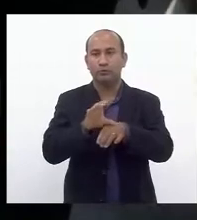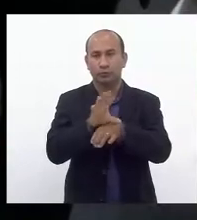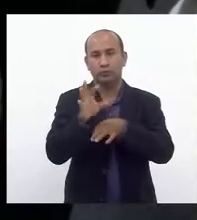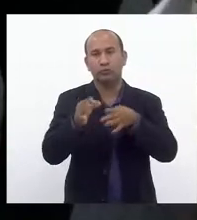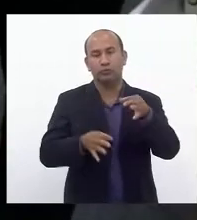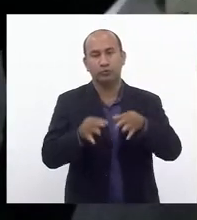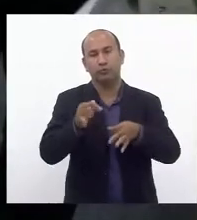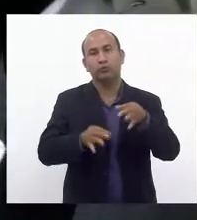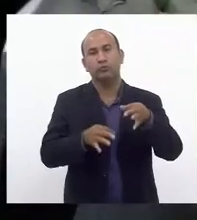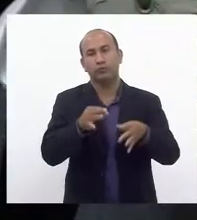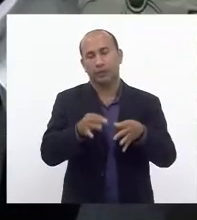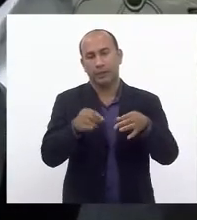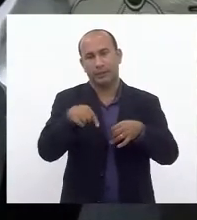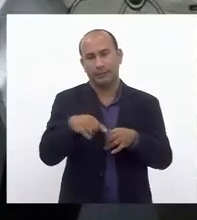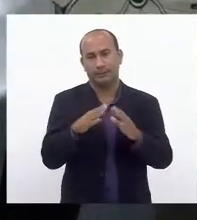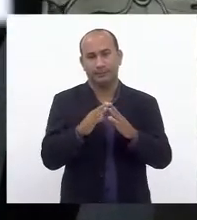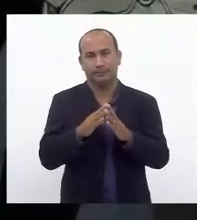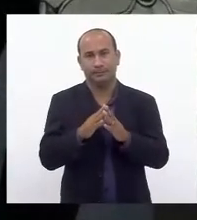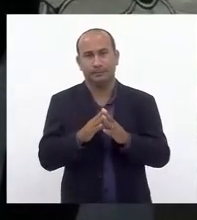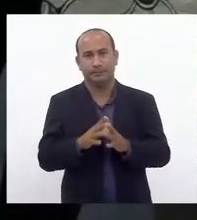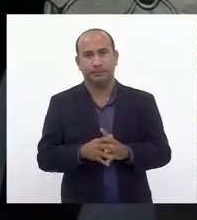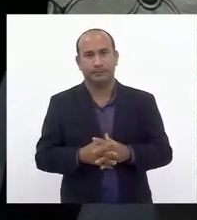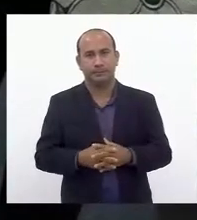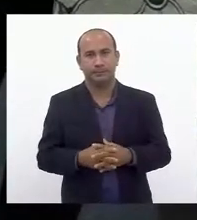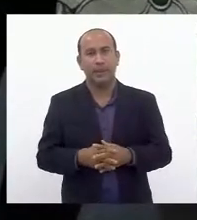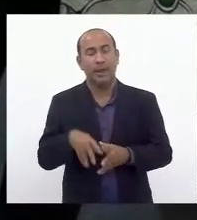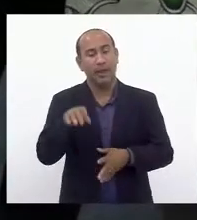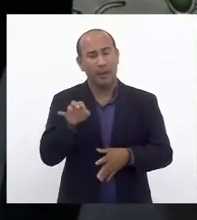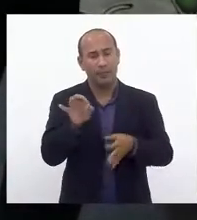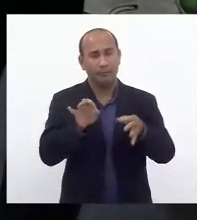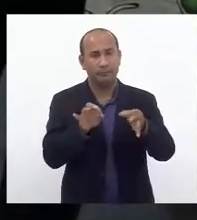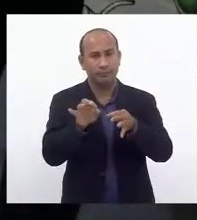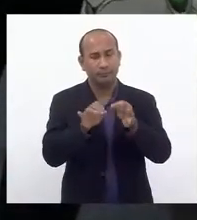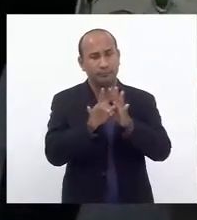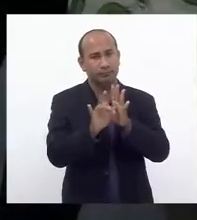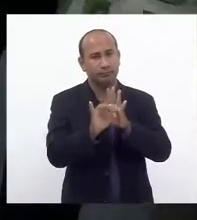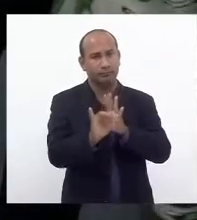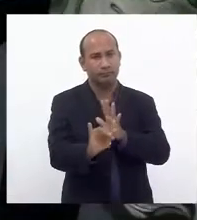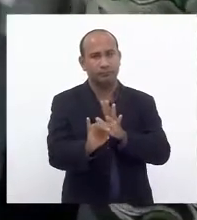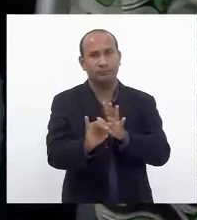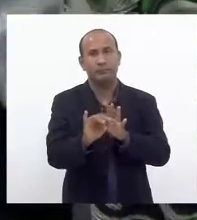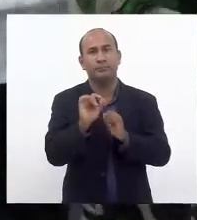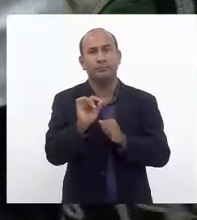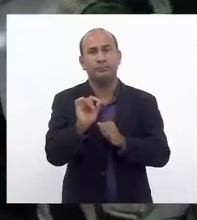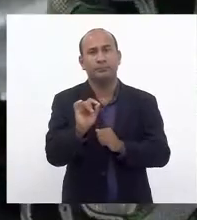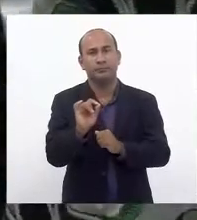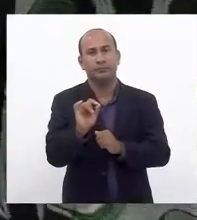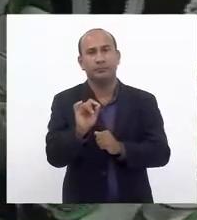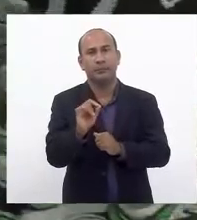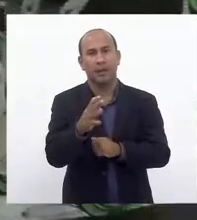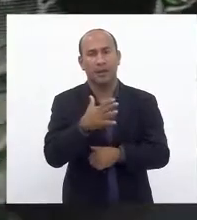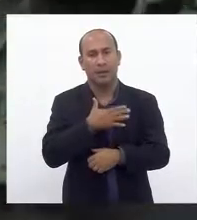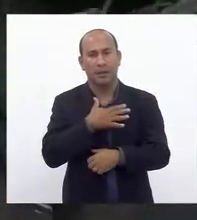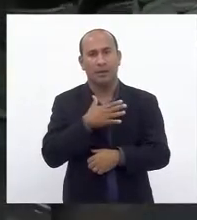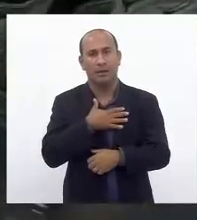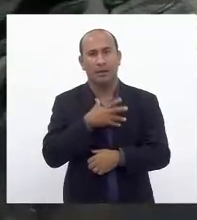Justiça dessa casa. É um projeto de lei que eu vou